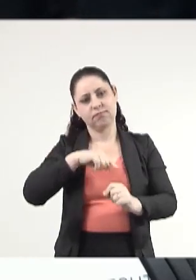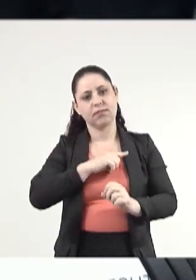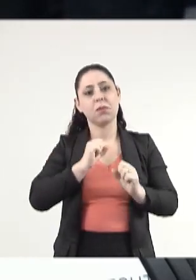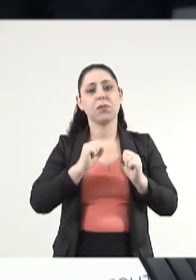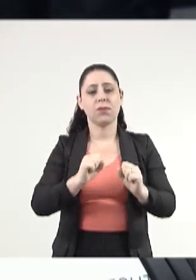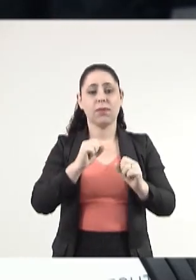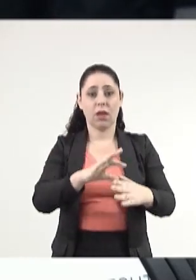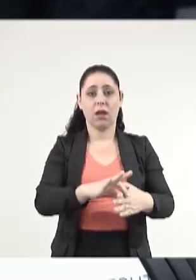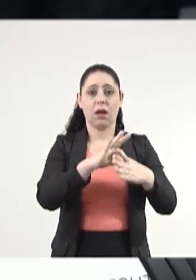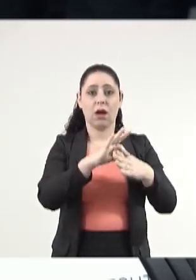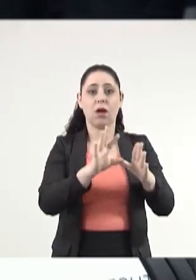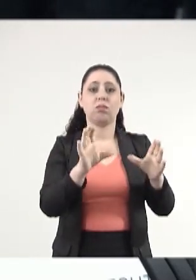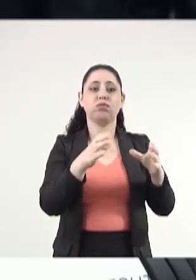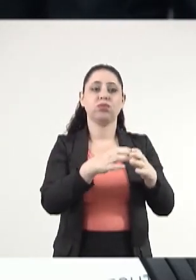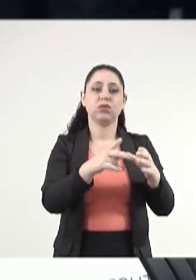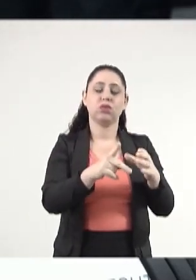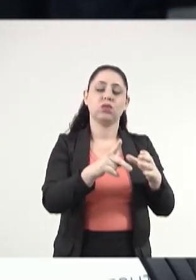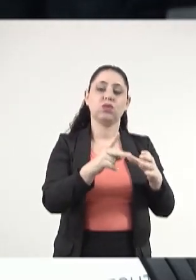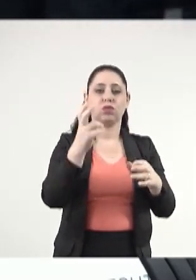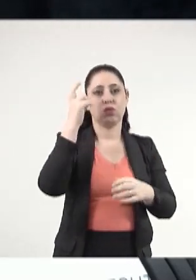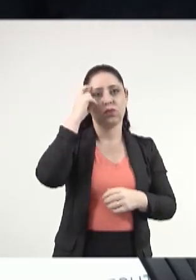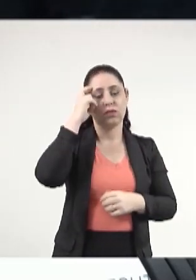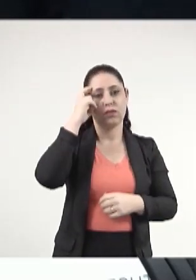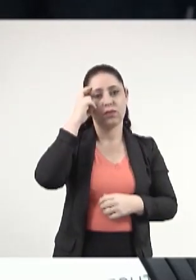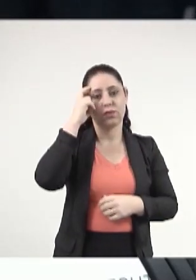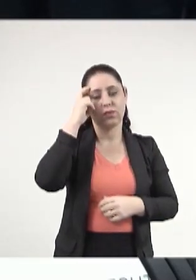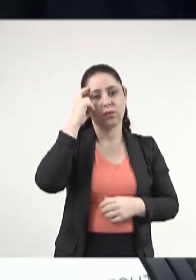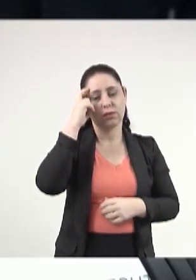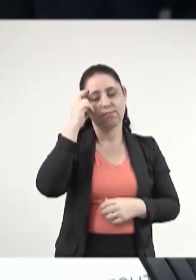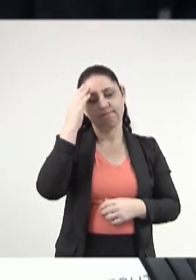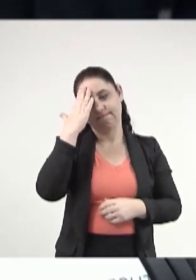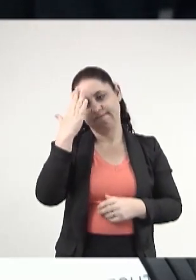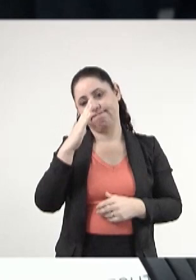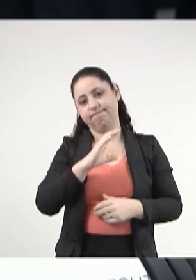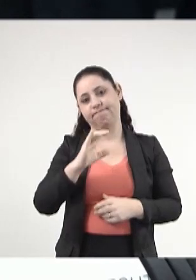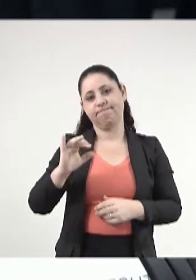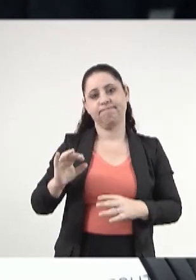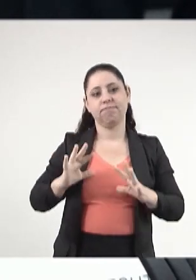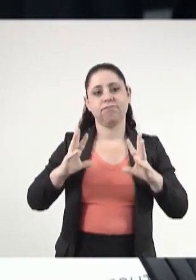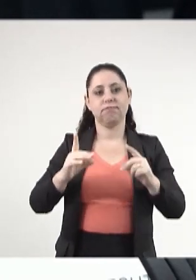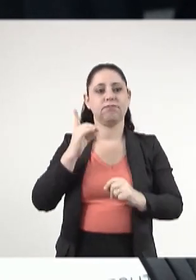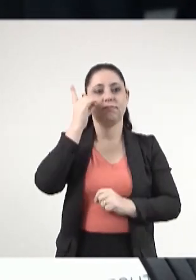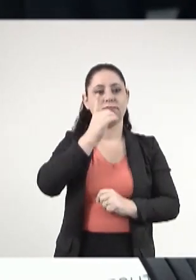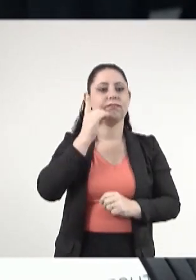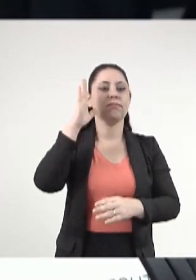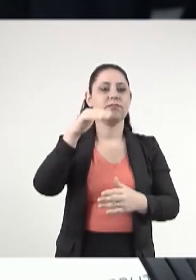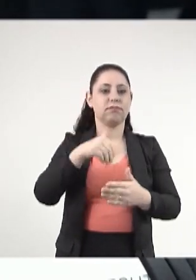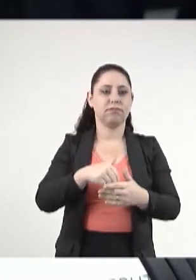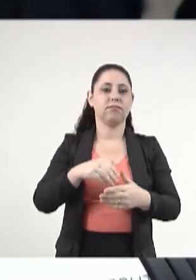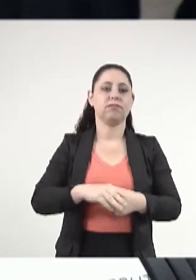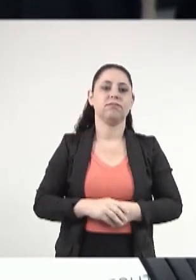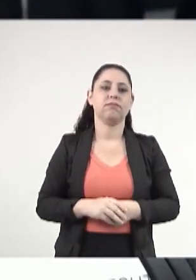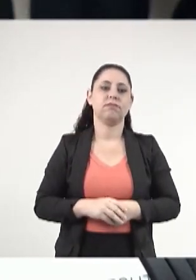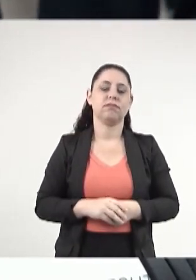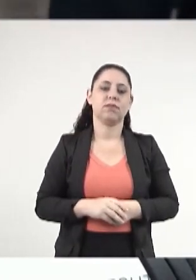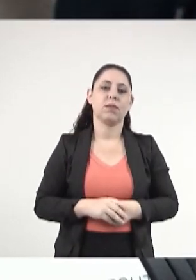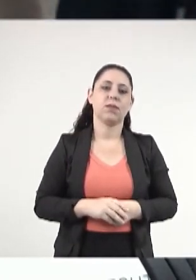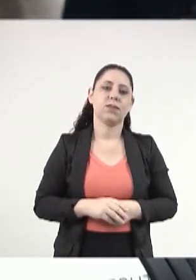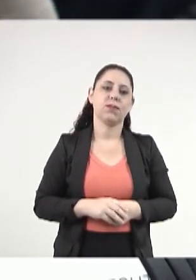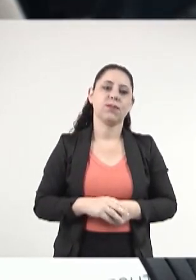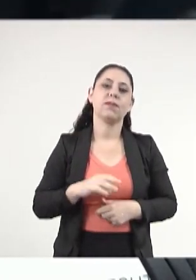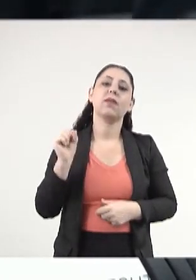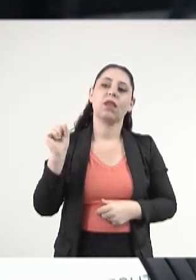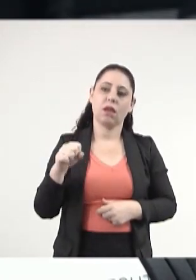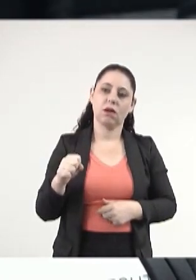para destacar a cultura indígena. Então, obrigada, CCJ, obrigada a todos os colegas parlamentares que vão conceder o